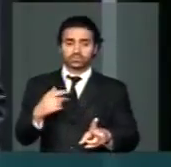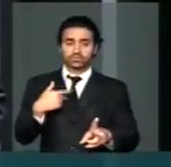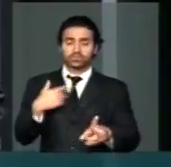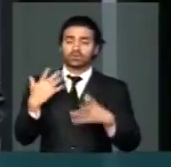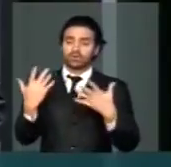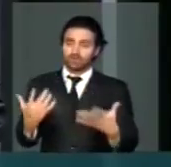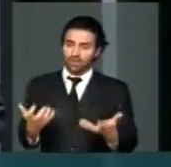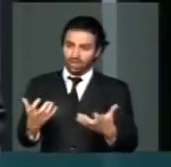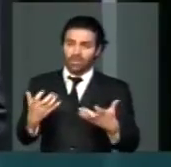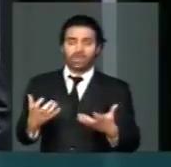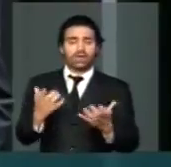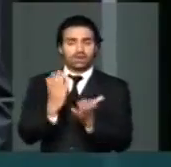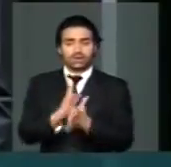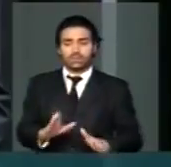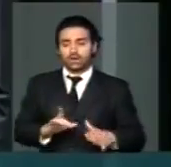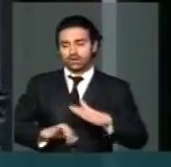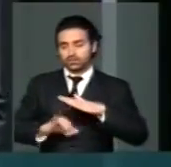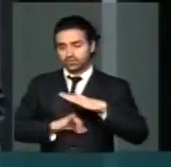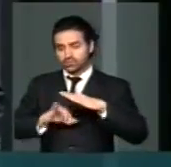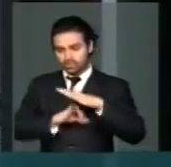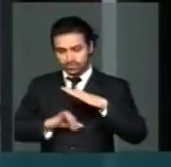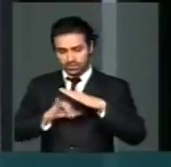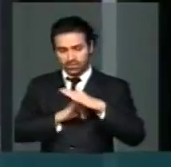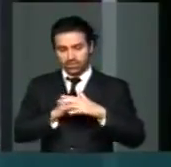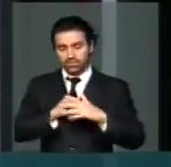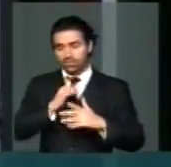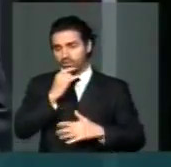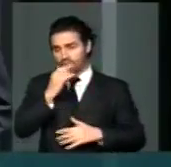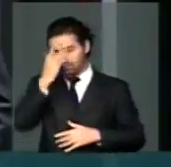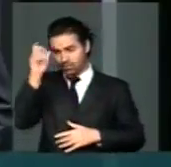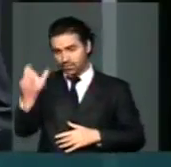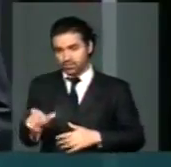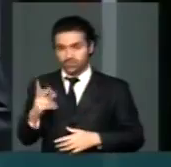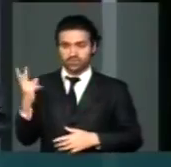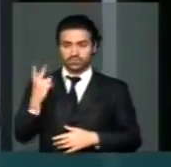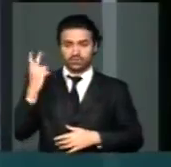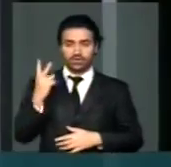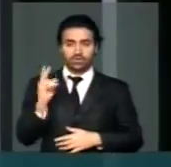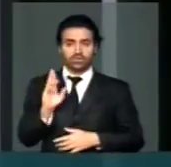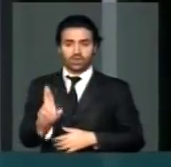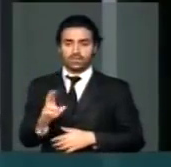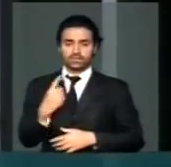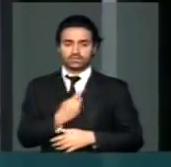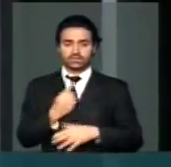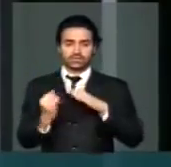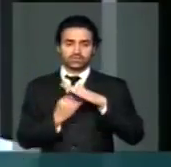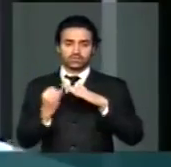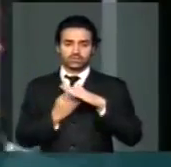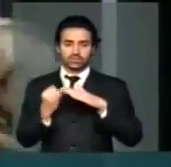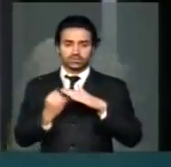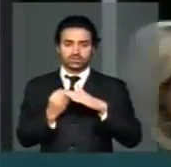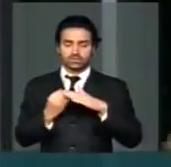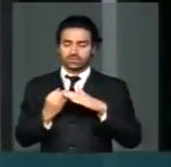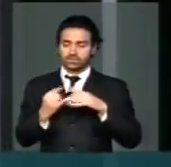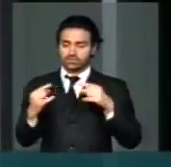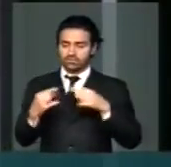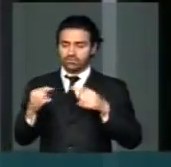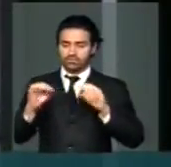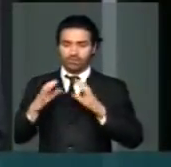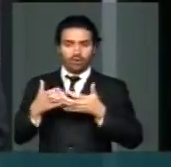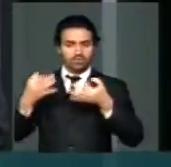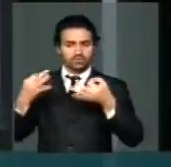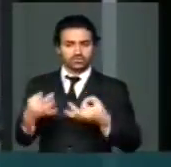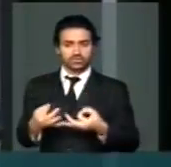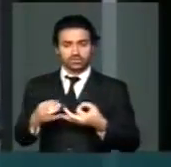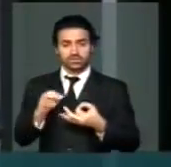destruir as nossas instituições e homens e mulheres de valores que representam nossas instituições de forma digna. Se o